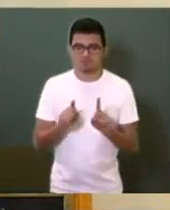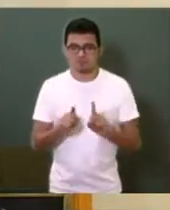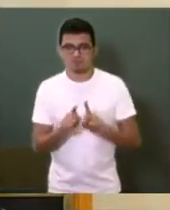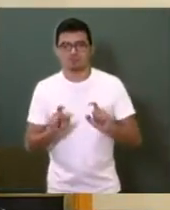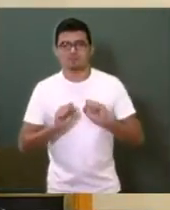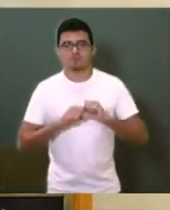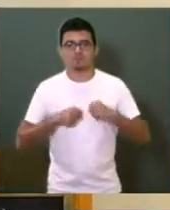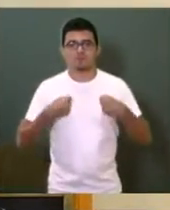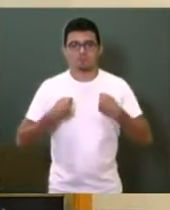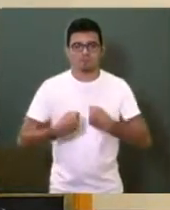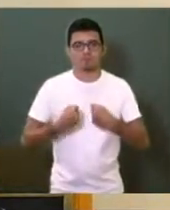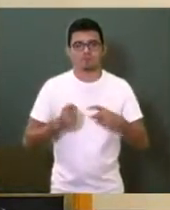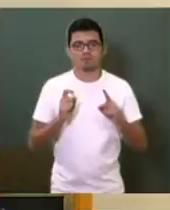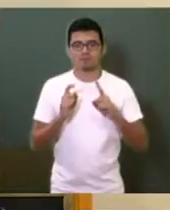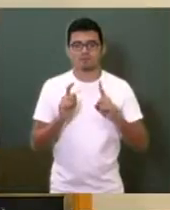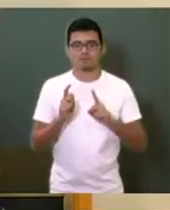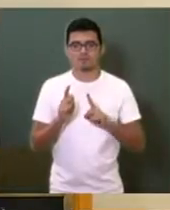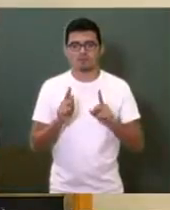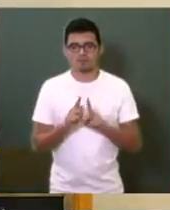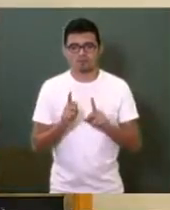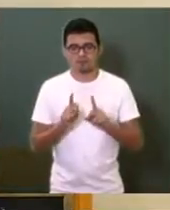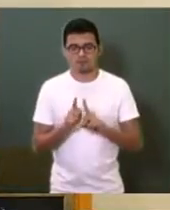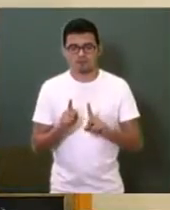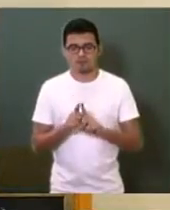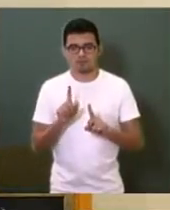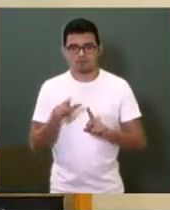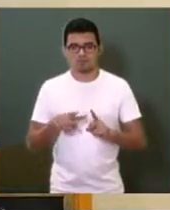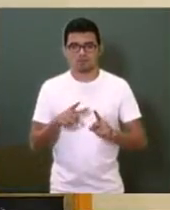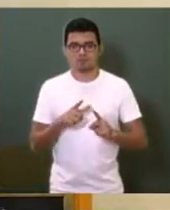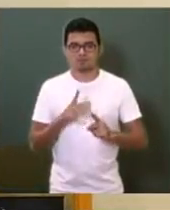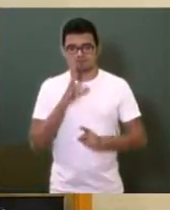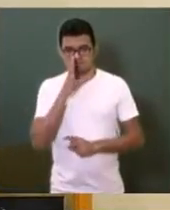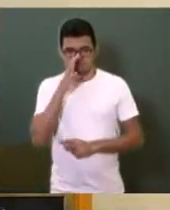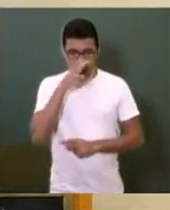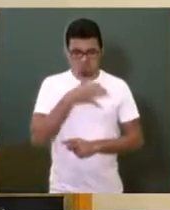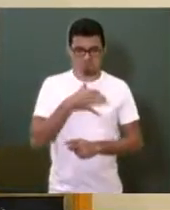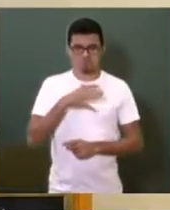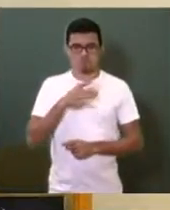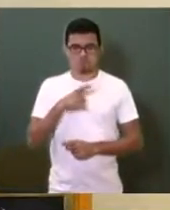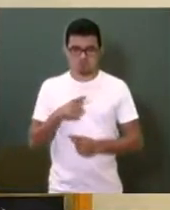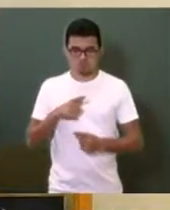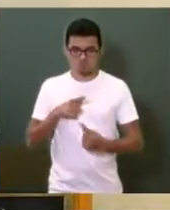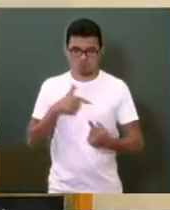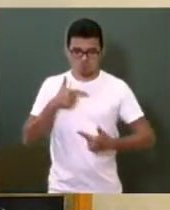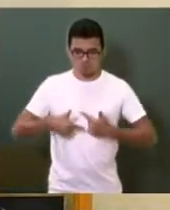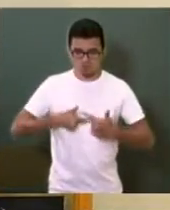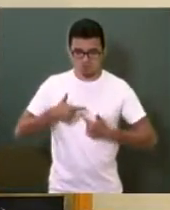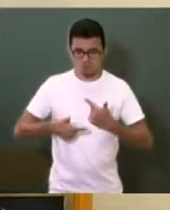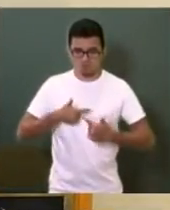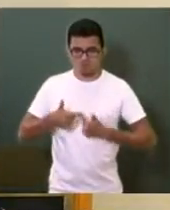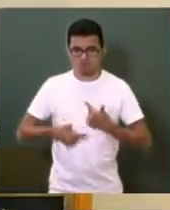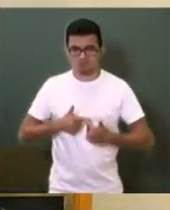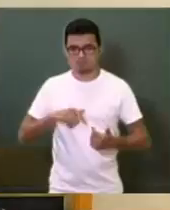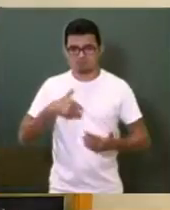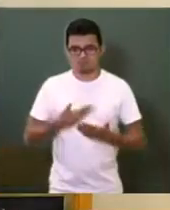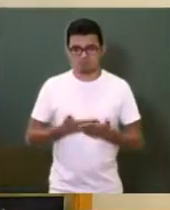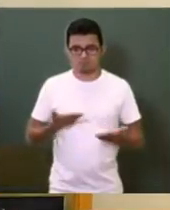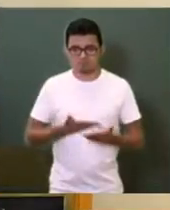se comportou oficialmente ao trabalho que se cumpriu a fazer e até hoje está fazendo